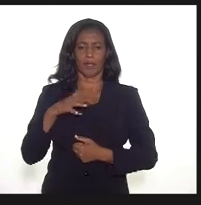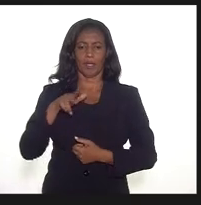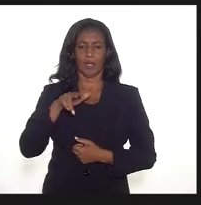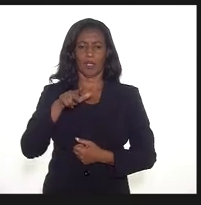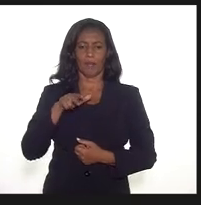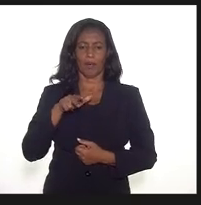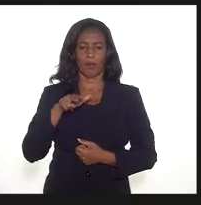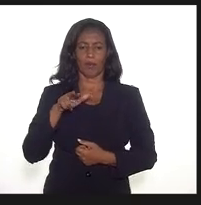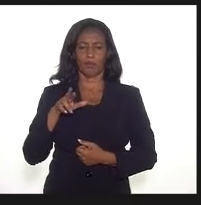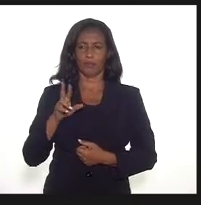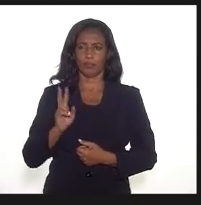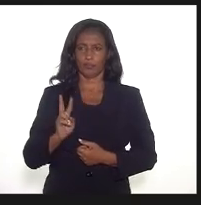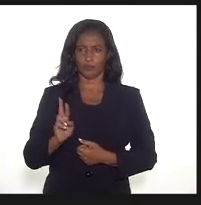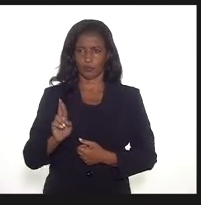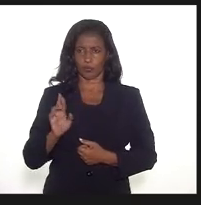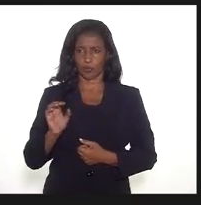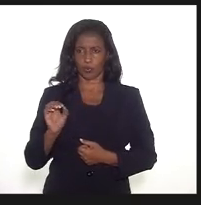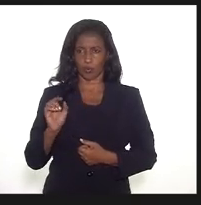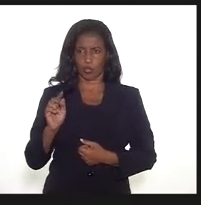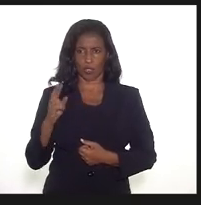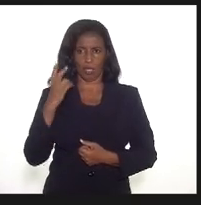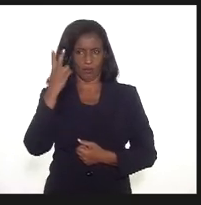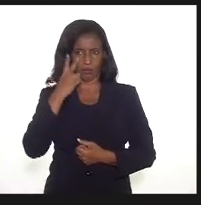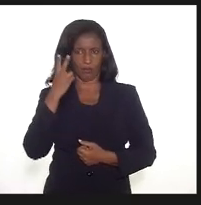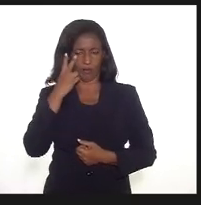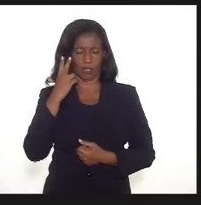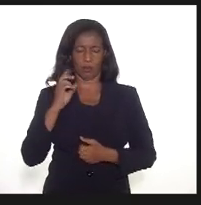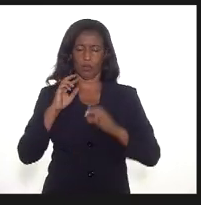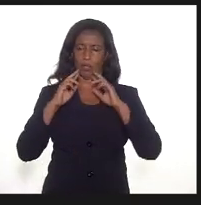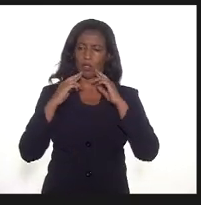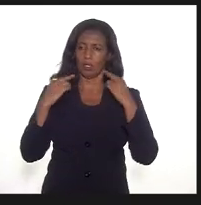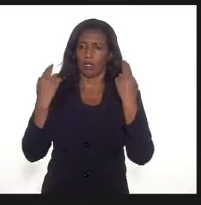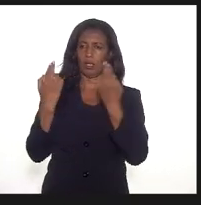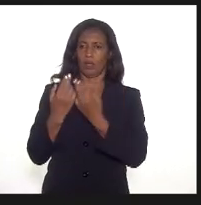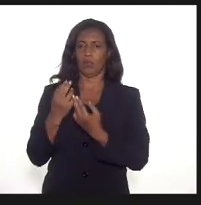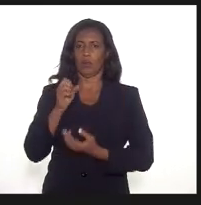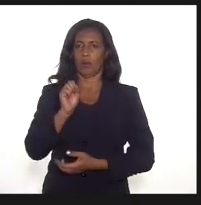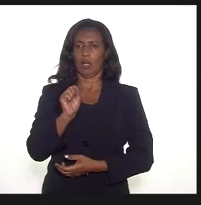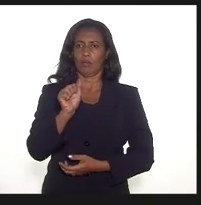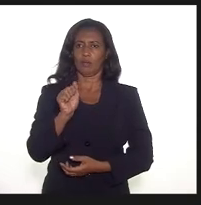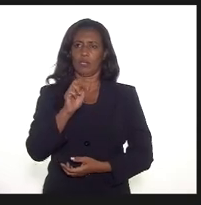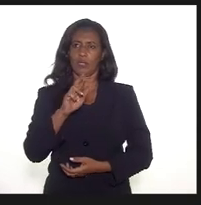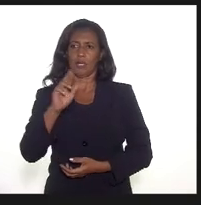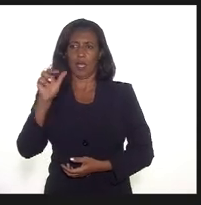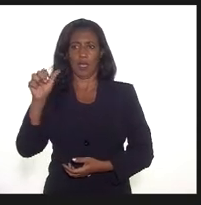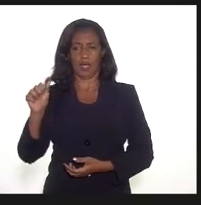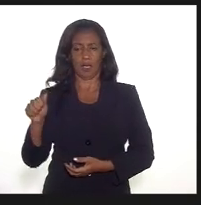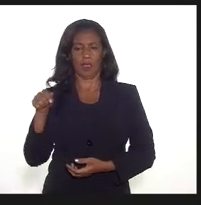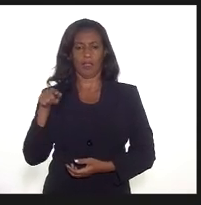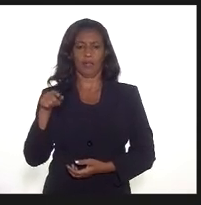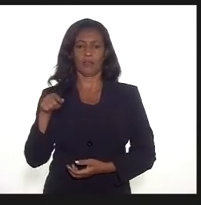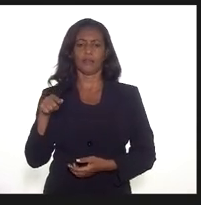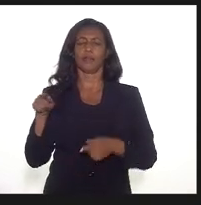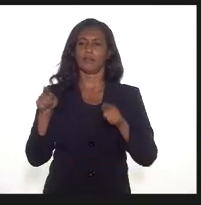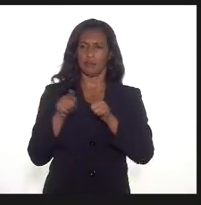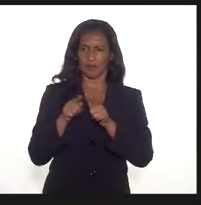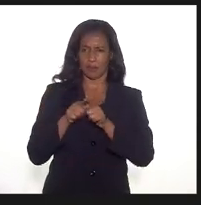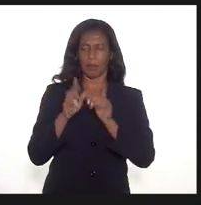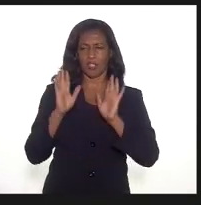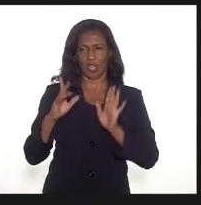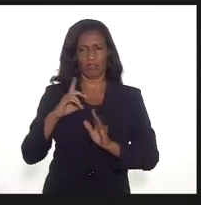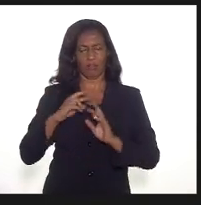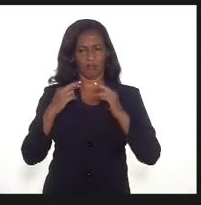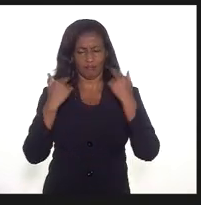Amorim. Ontem teve uma reunião com os comerciantes do Saara. O deputado Quinoploc também já teve esse tipo de